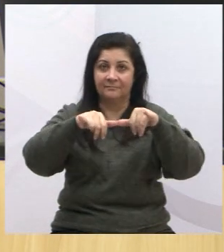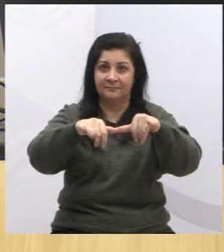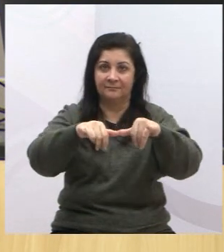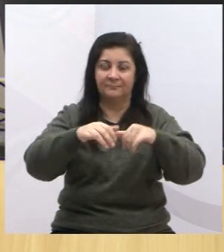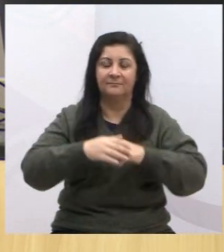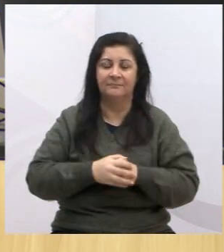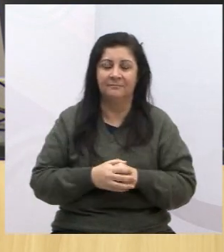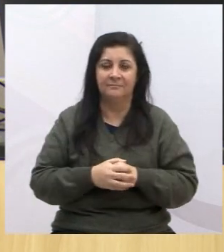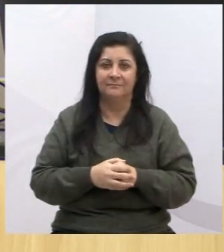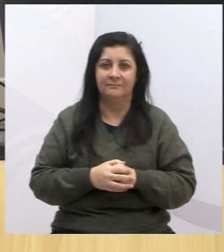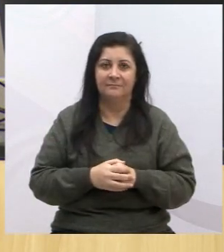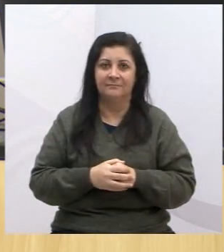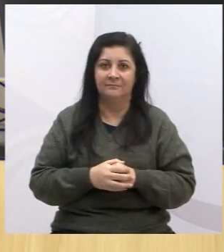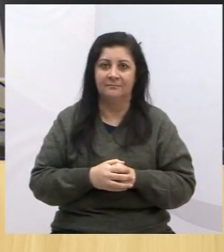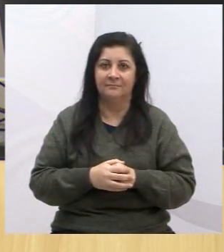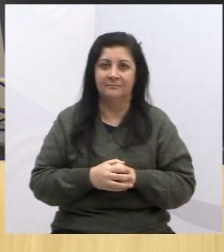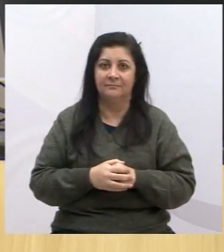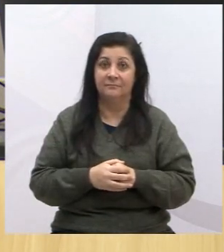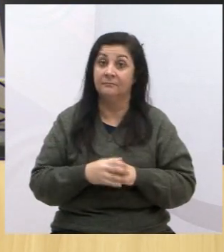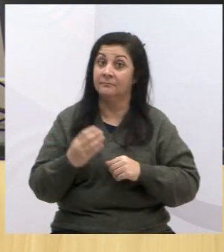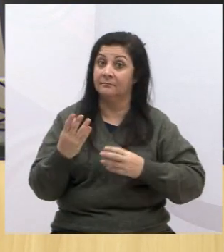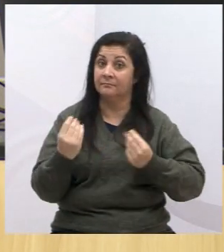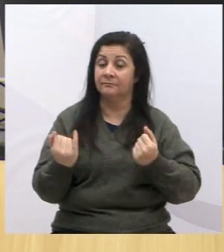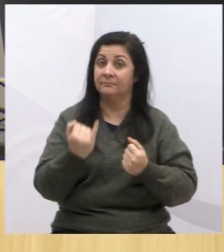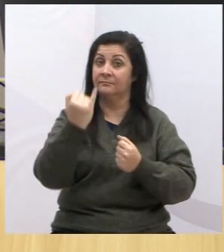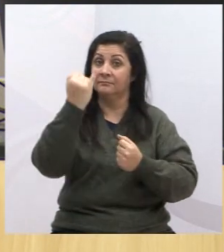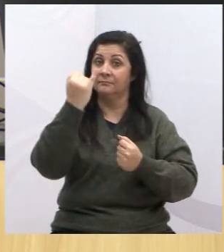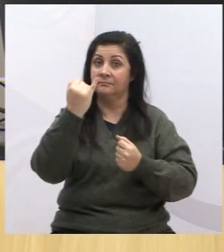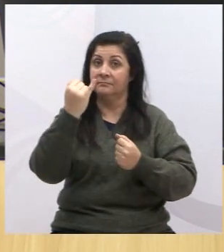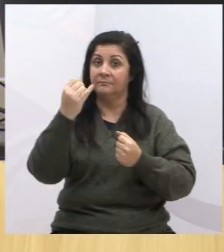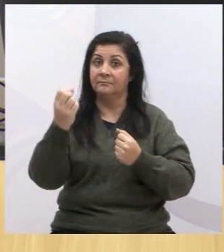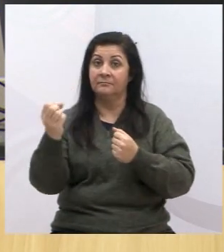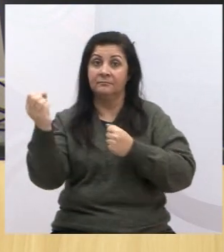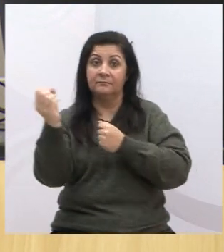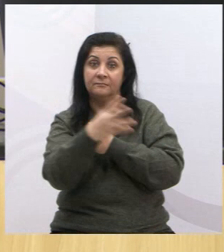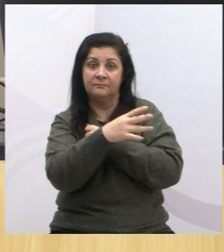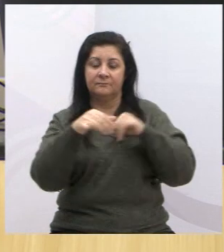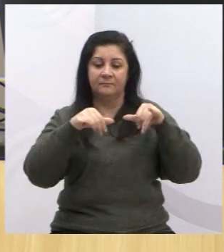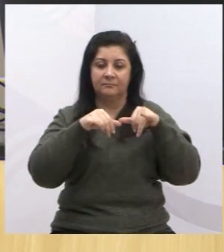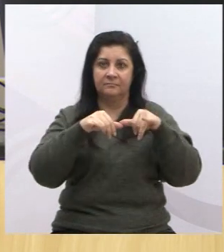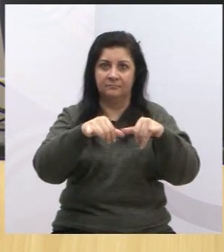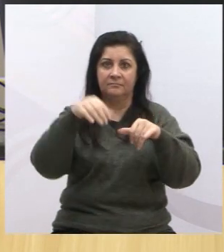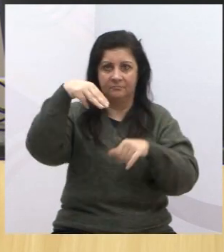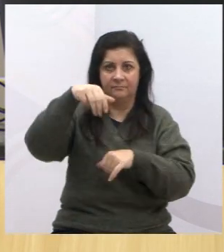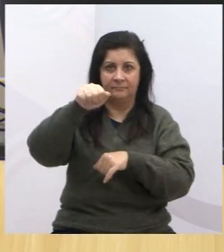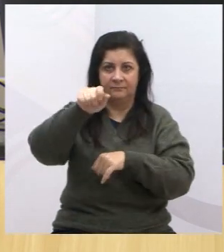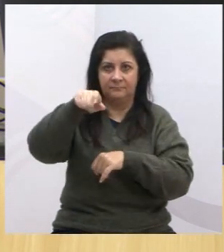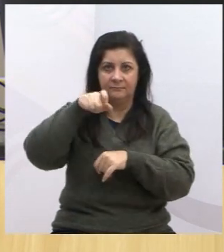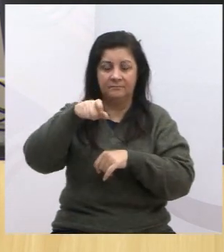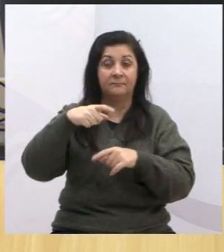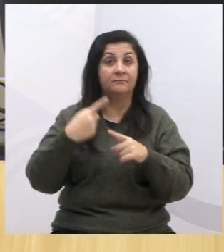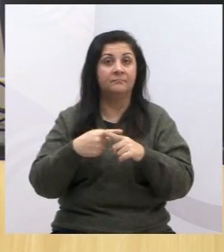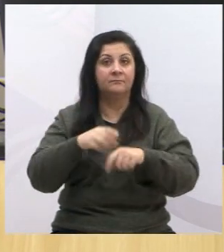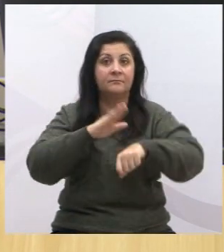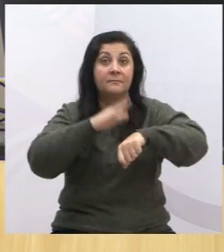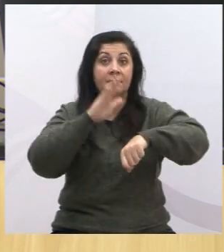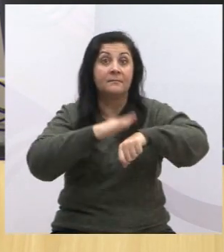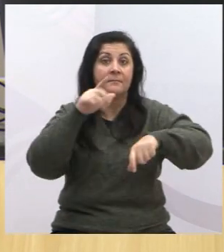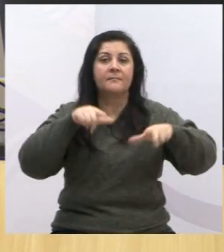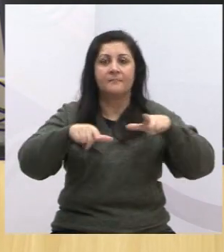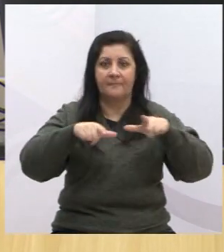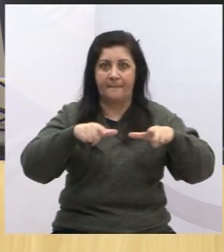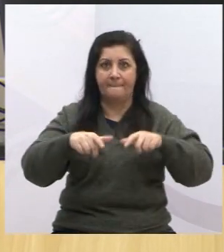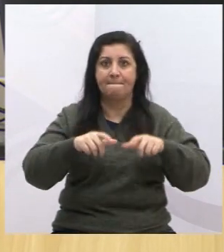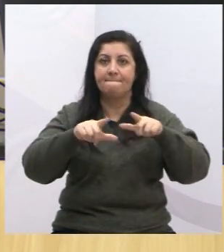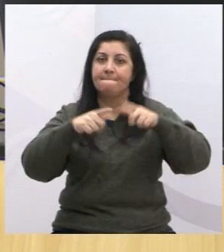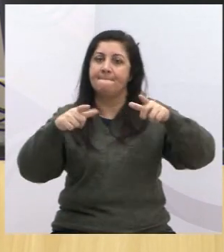de 2021. Destacamos a grande importância da inauguração desse estabelecimento em nosso município, promovendo a geração de empregos, o